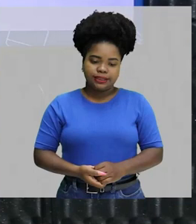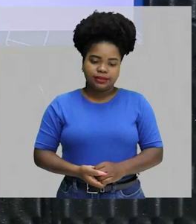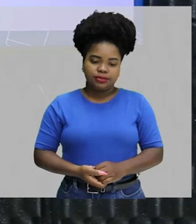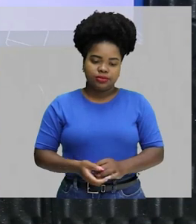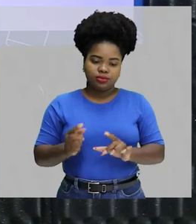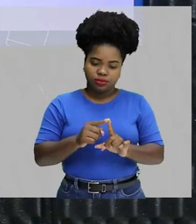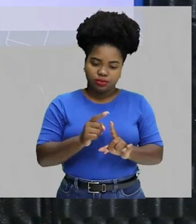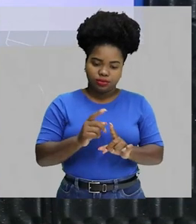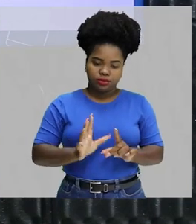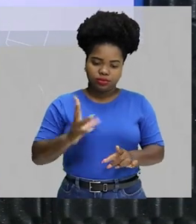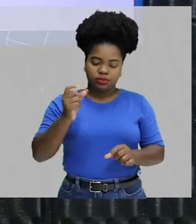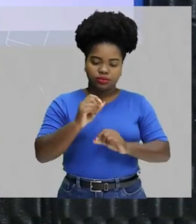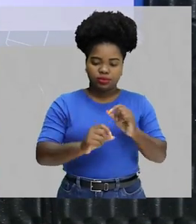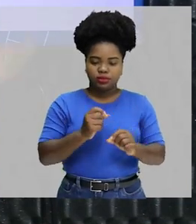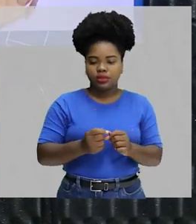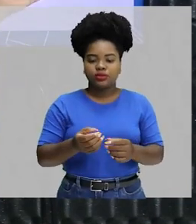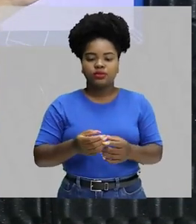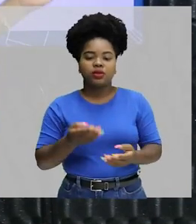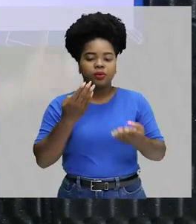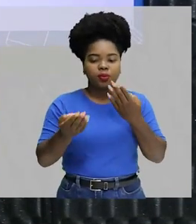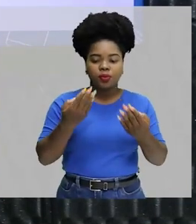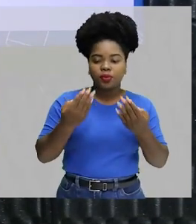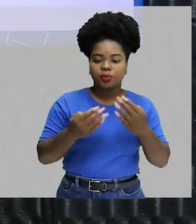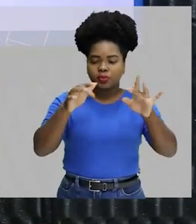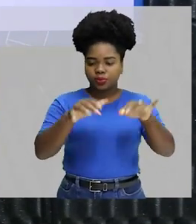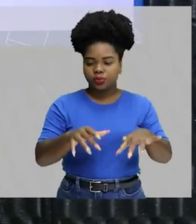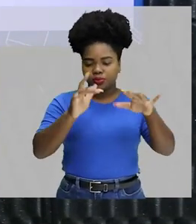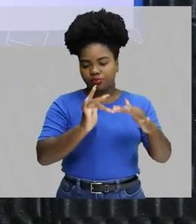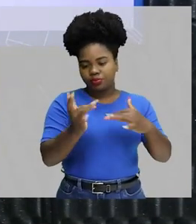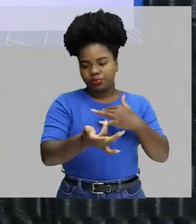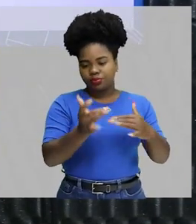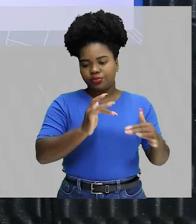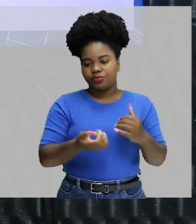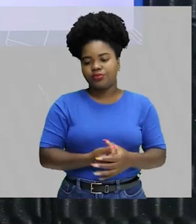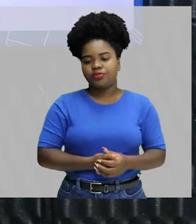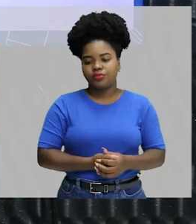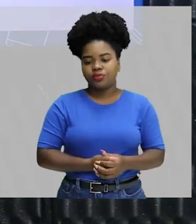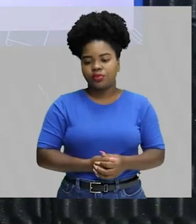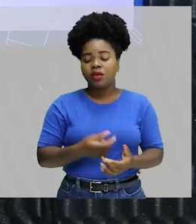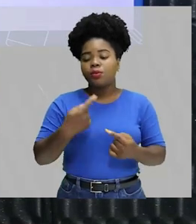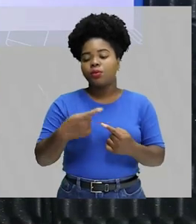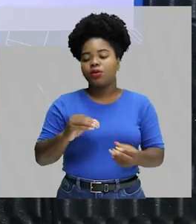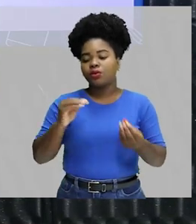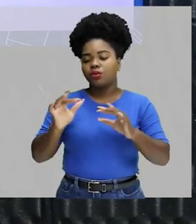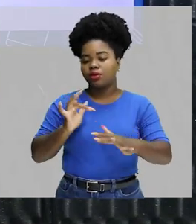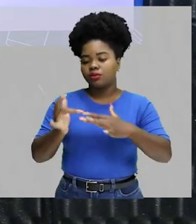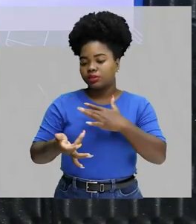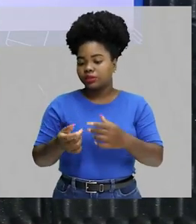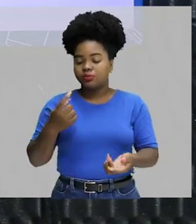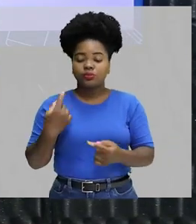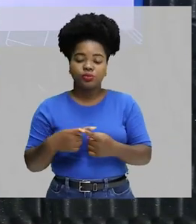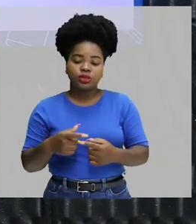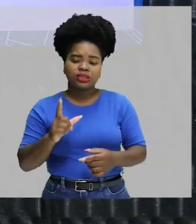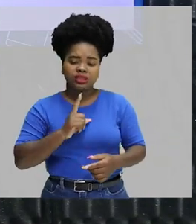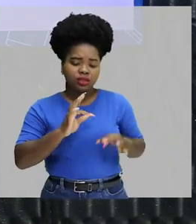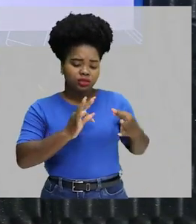da fala ocorrem no bate-papo Olha só eu botei aqui redes sociais porque é o momento assim em que nós presenciamos muito aí